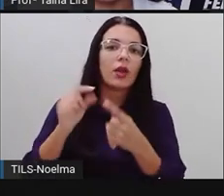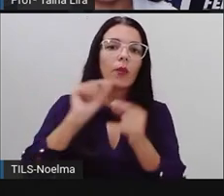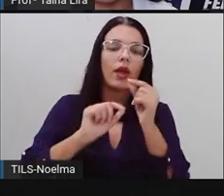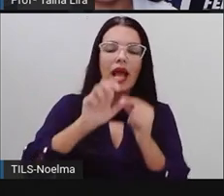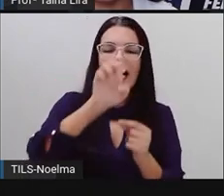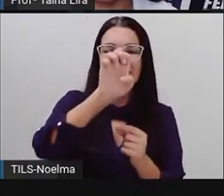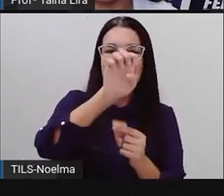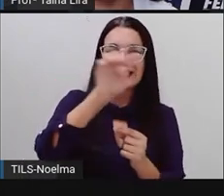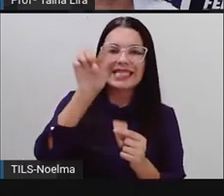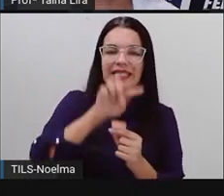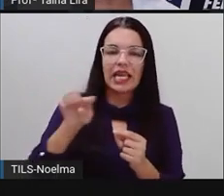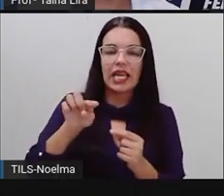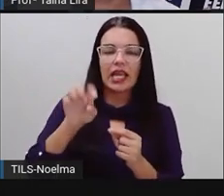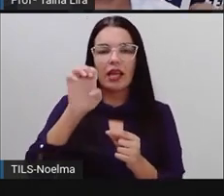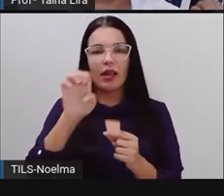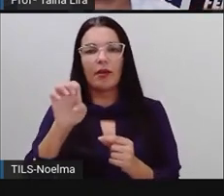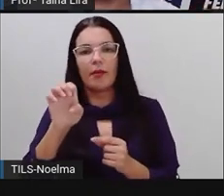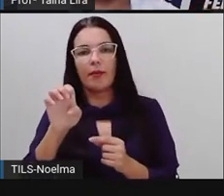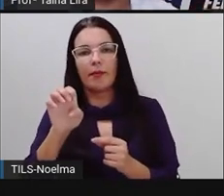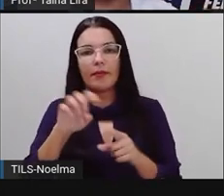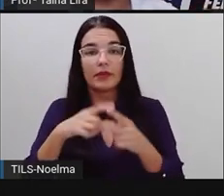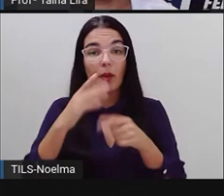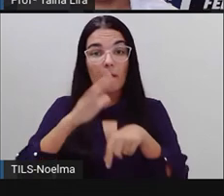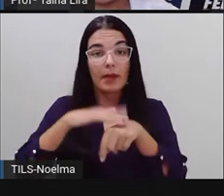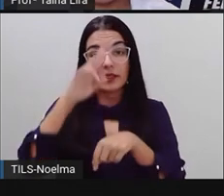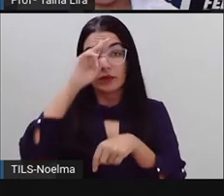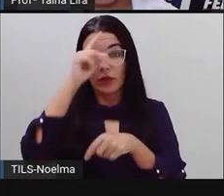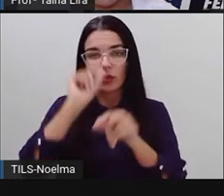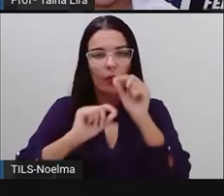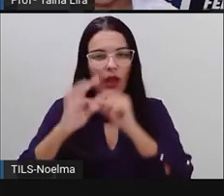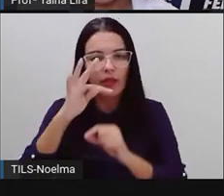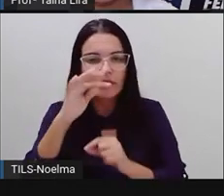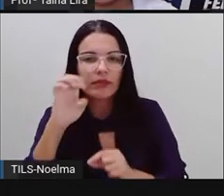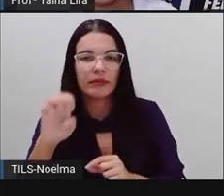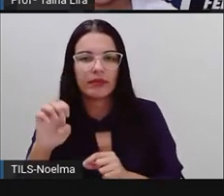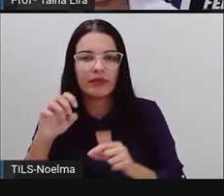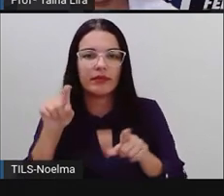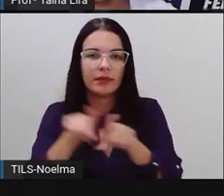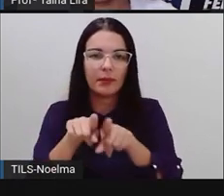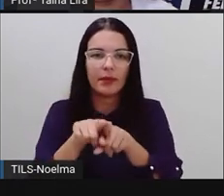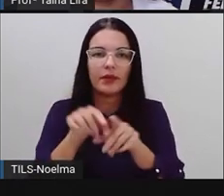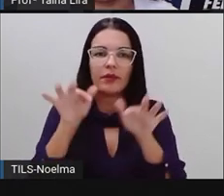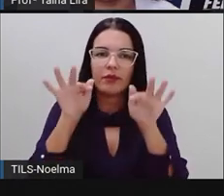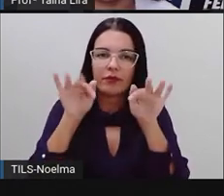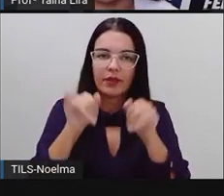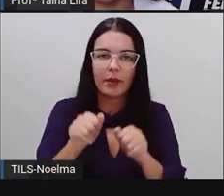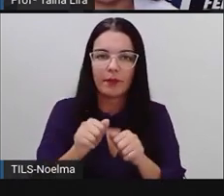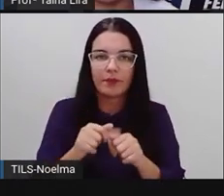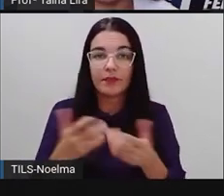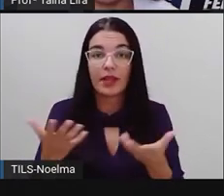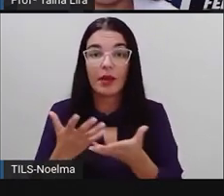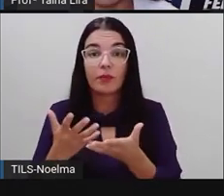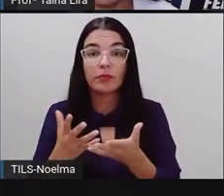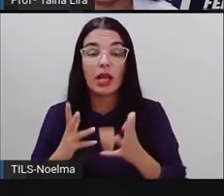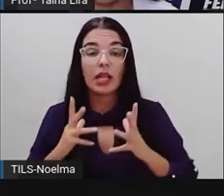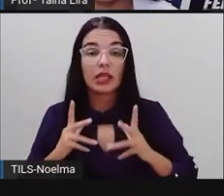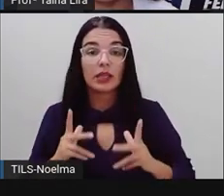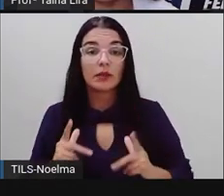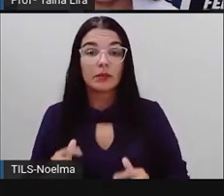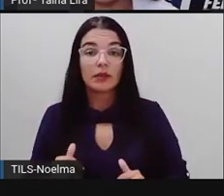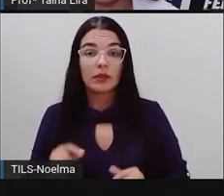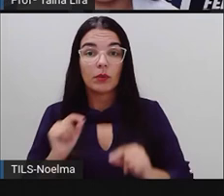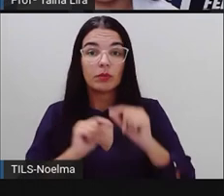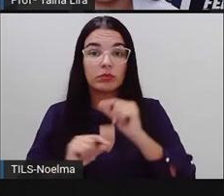né azeite se é uma sim é forte eu escrevo com É e aqui nos produtos de limpeza tem